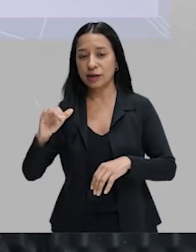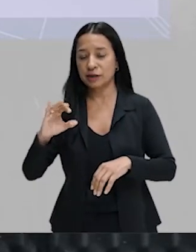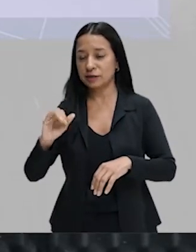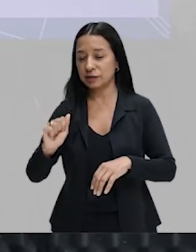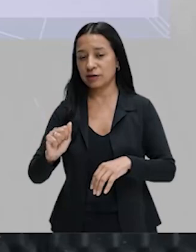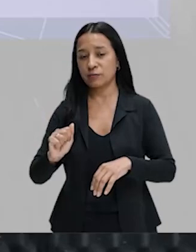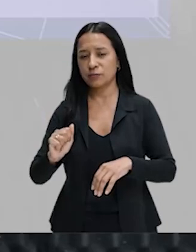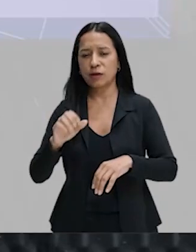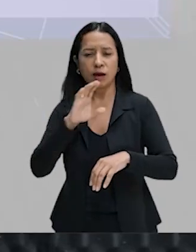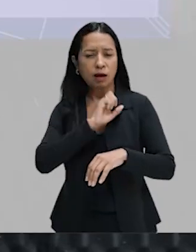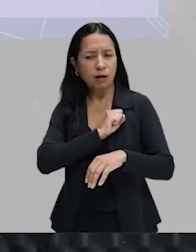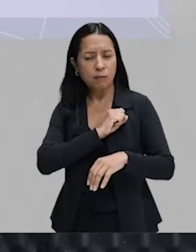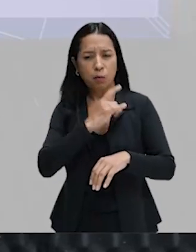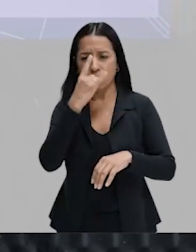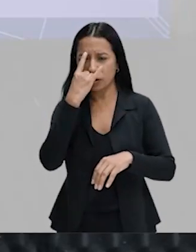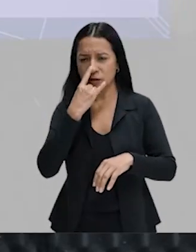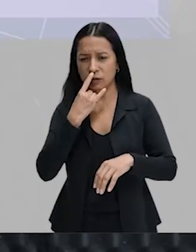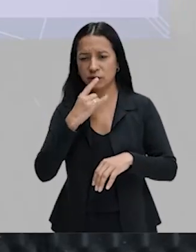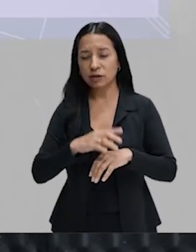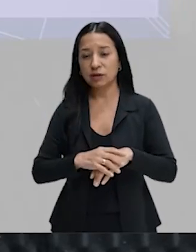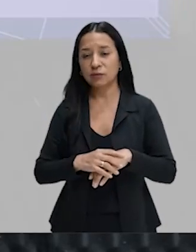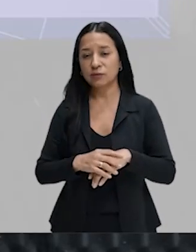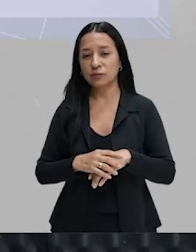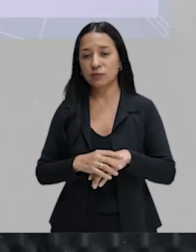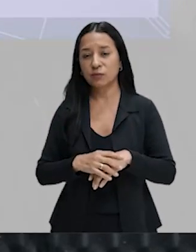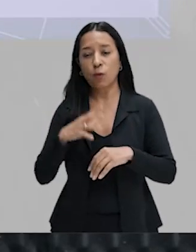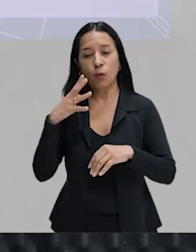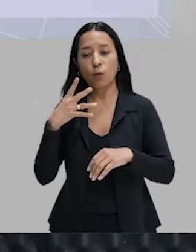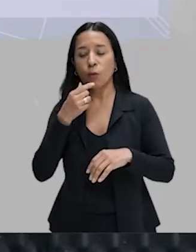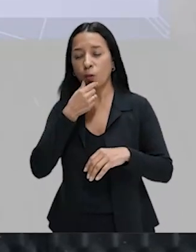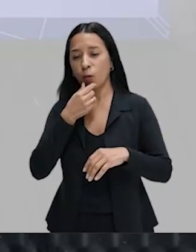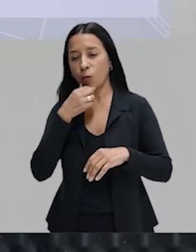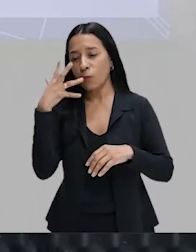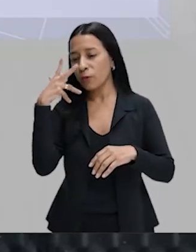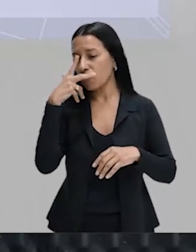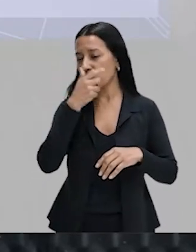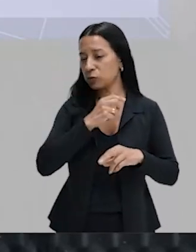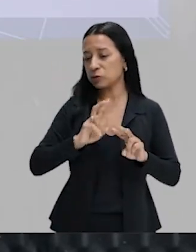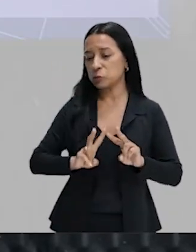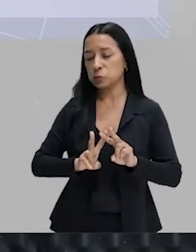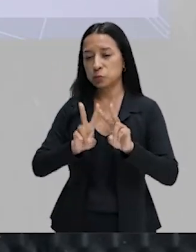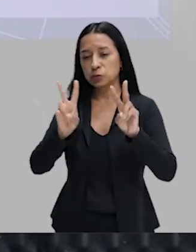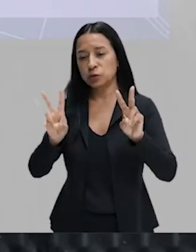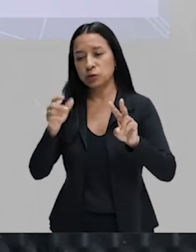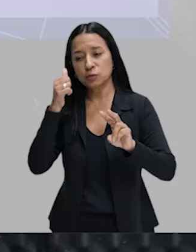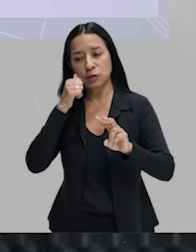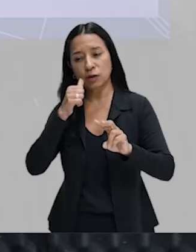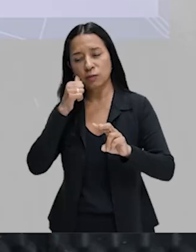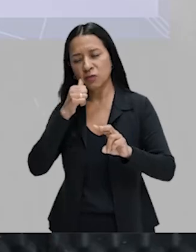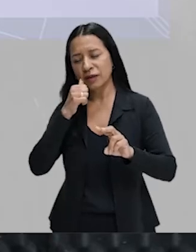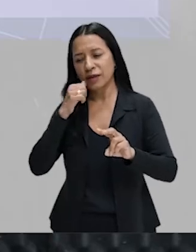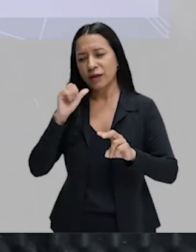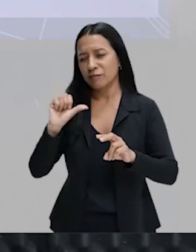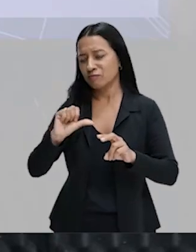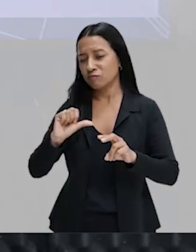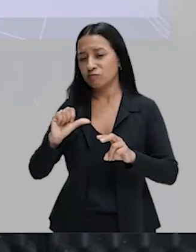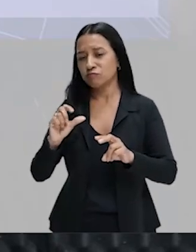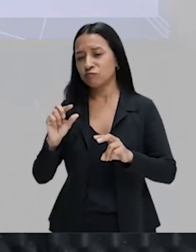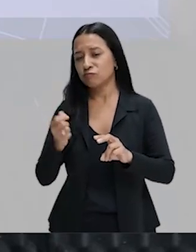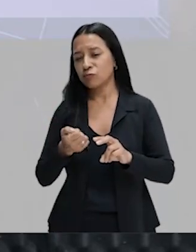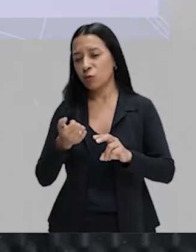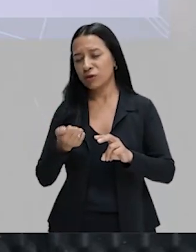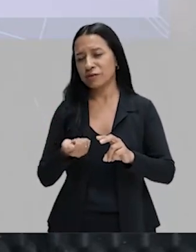é cego. Às vezes a pessoa olha um casal, um homem muito bonito, no ponto de vista de quem vê, a mulher não muito bela. Ele